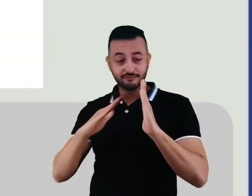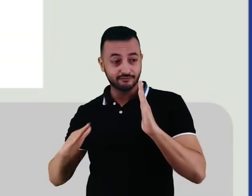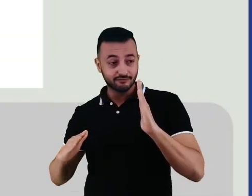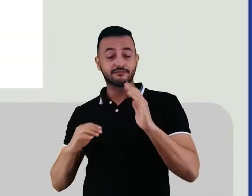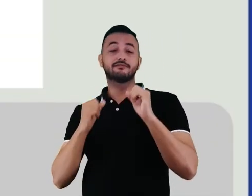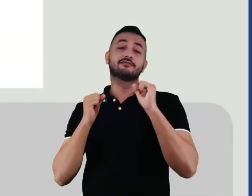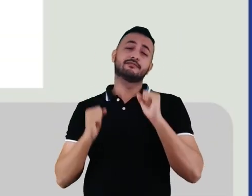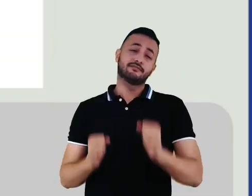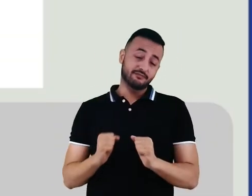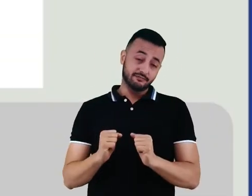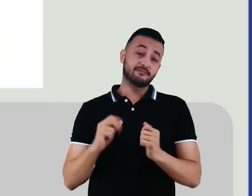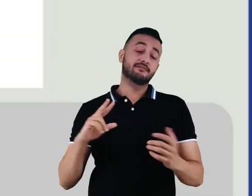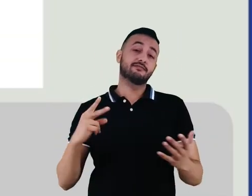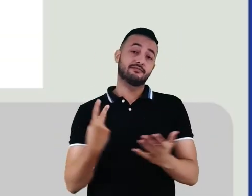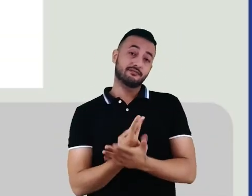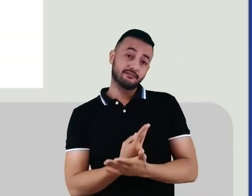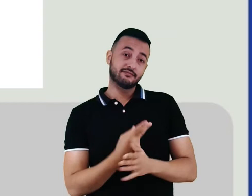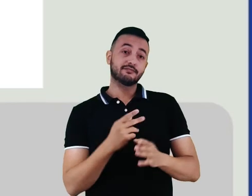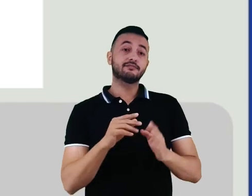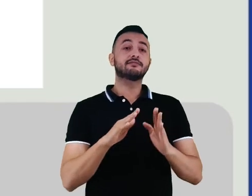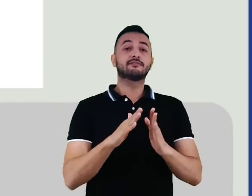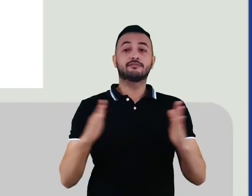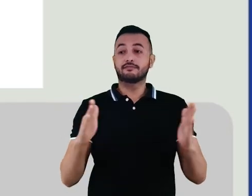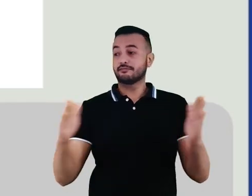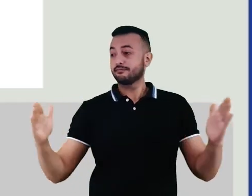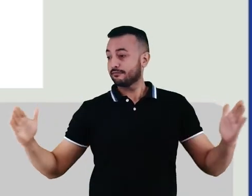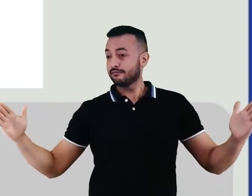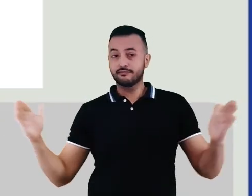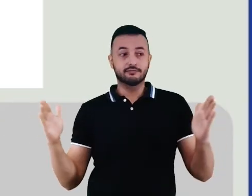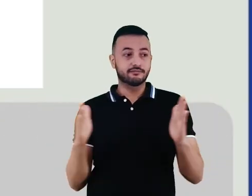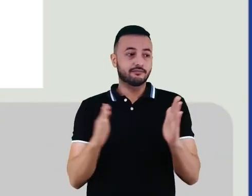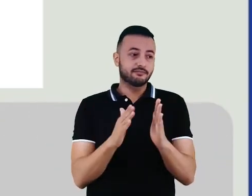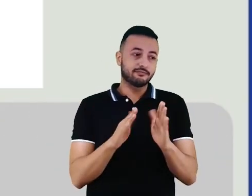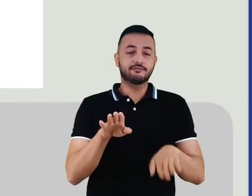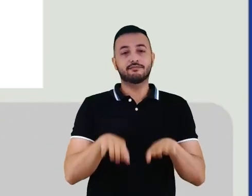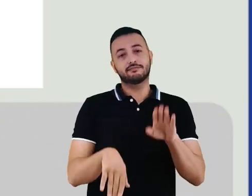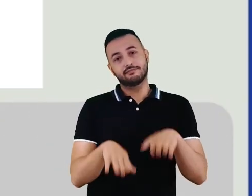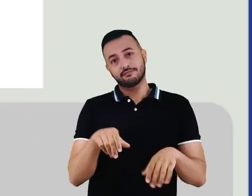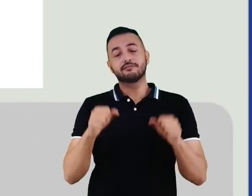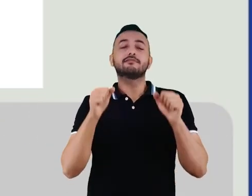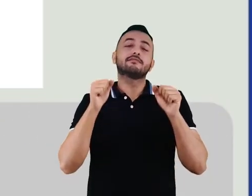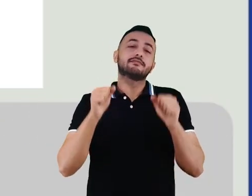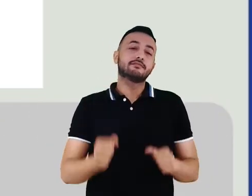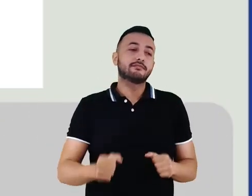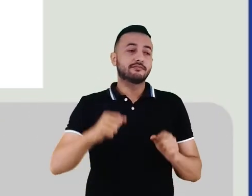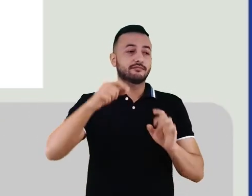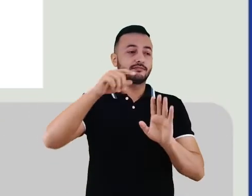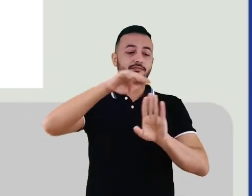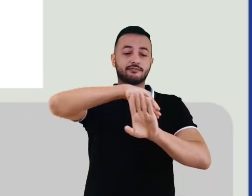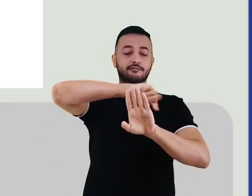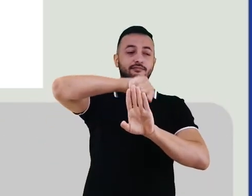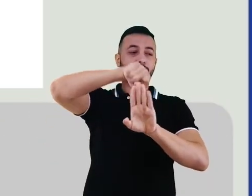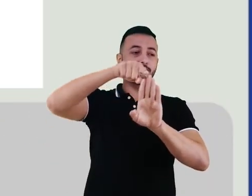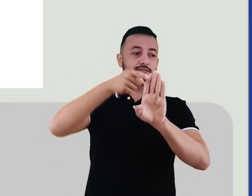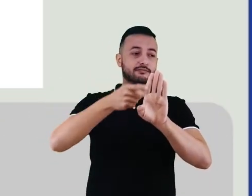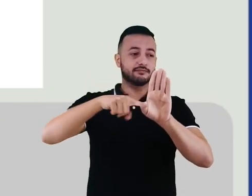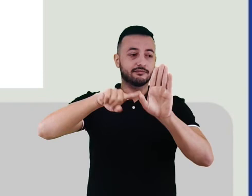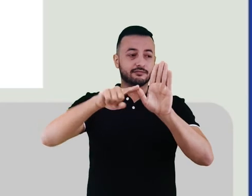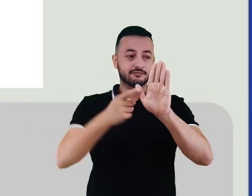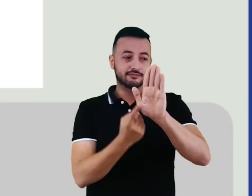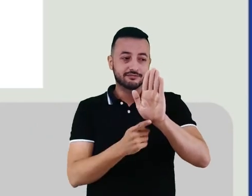podem ser geradas em tamanhos variados e pode projetar silhuetas diferentes do mesmo